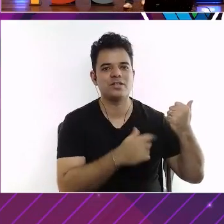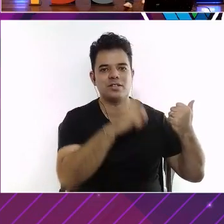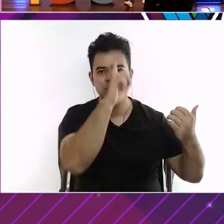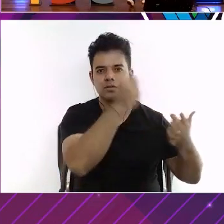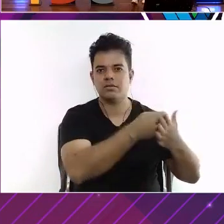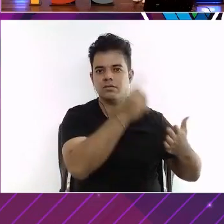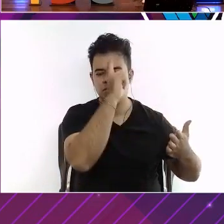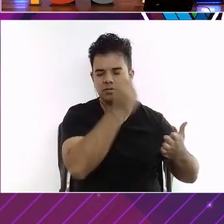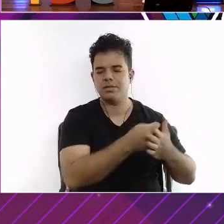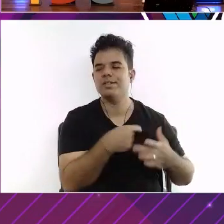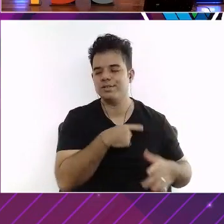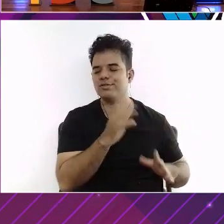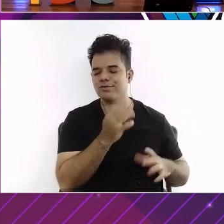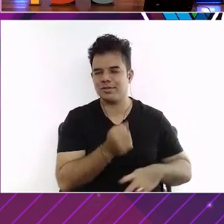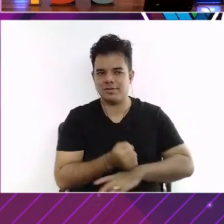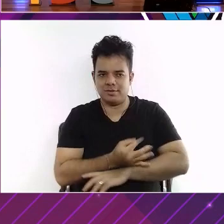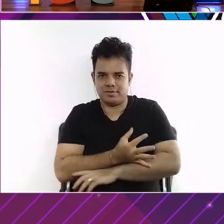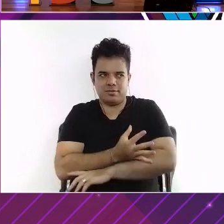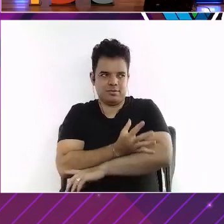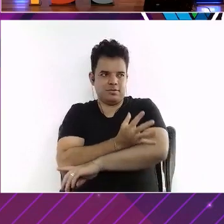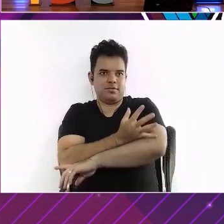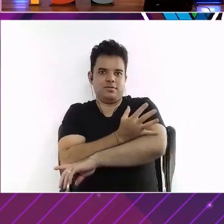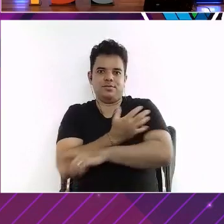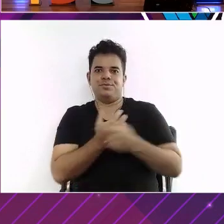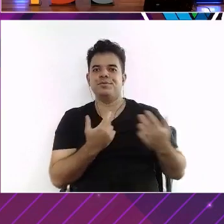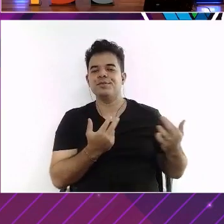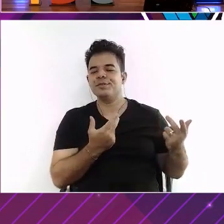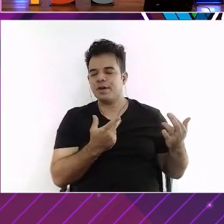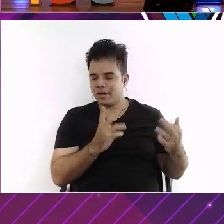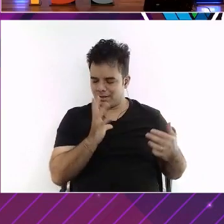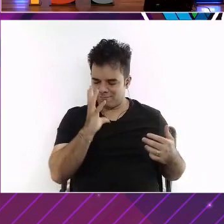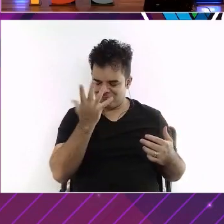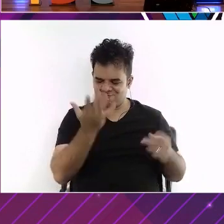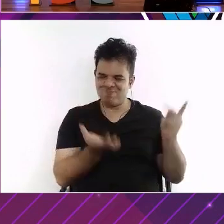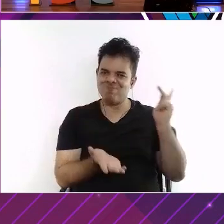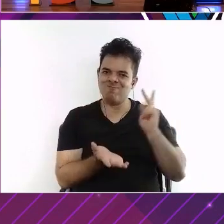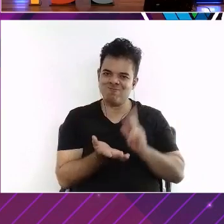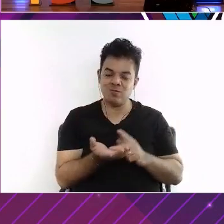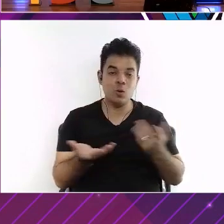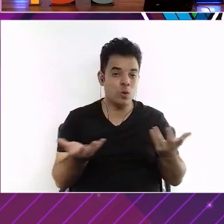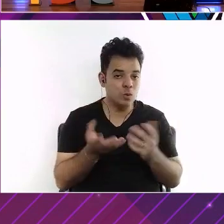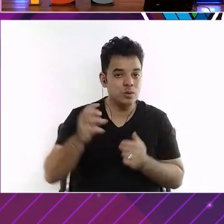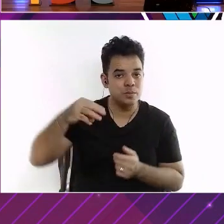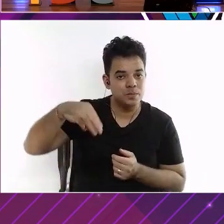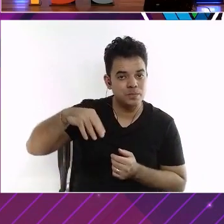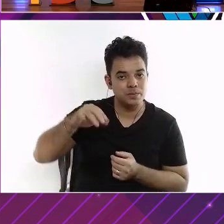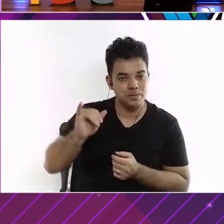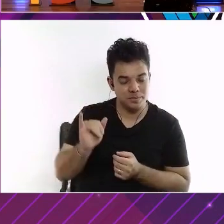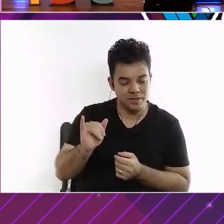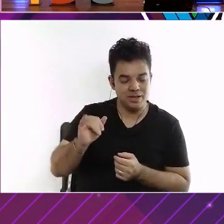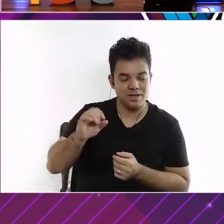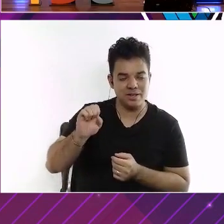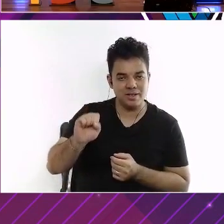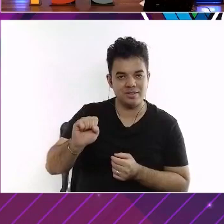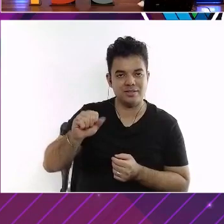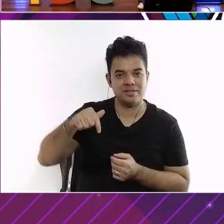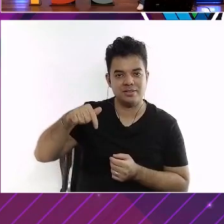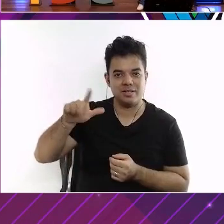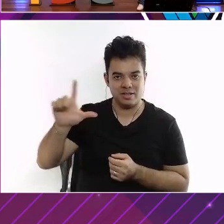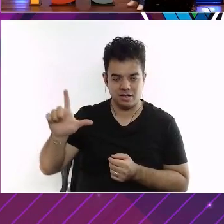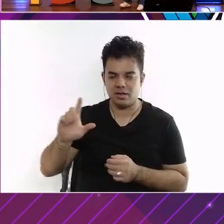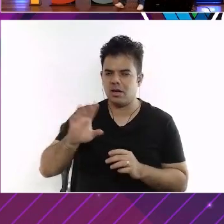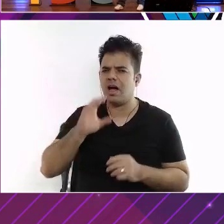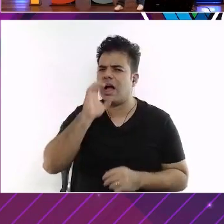vida, me arrepiei, tá? E vamos falar um pouquinho hoje sobre o MySQL, tá? E galera, vamos fazer uma